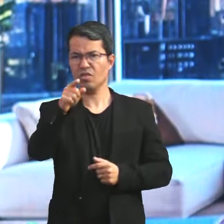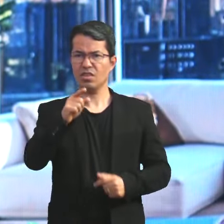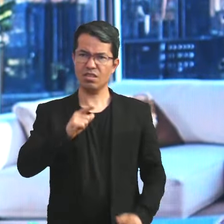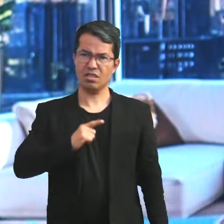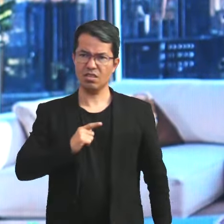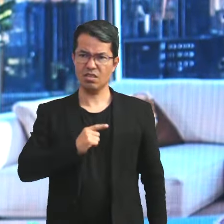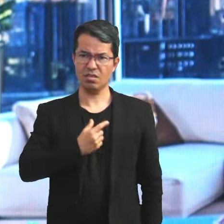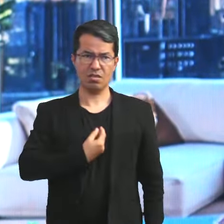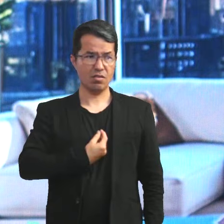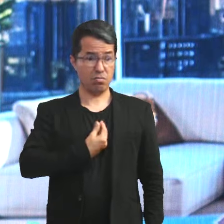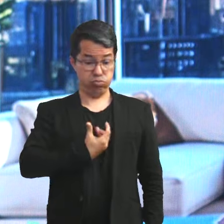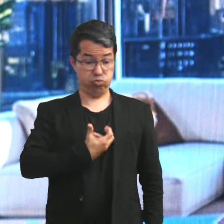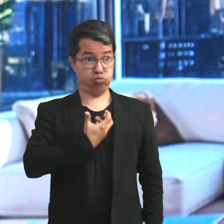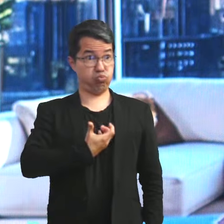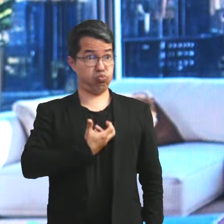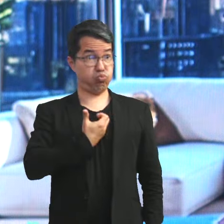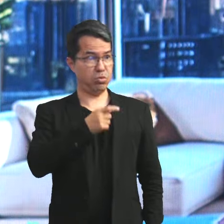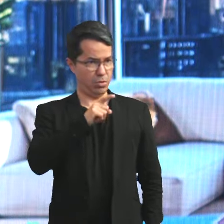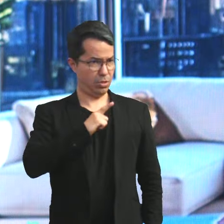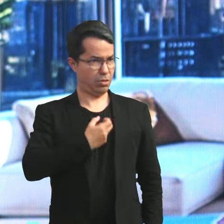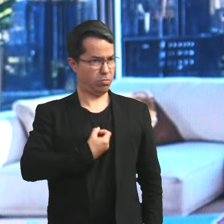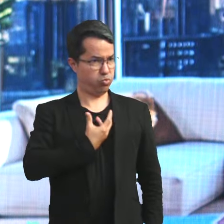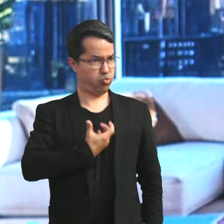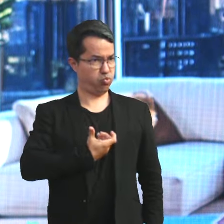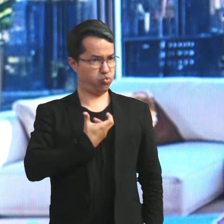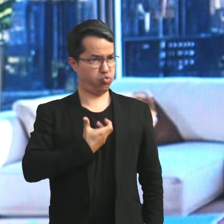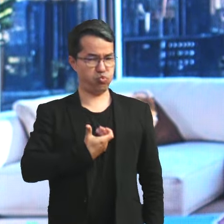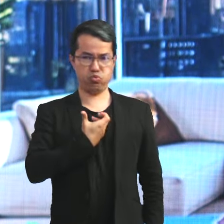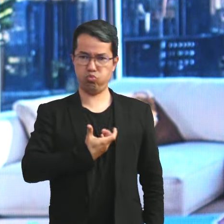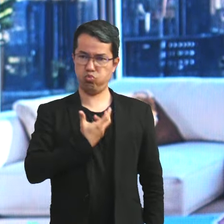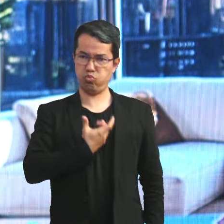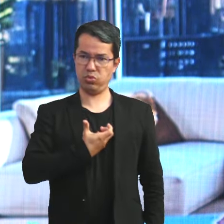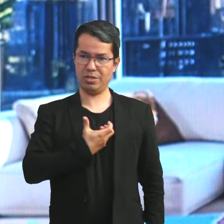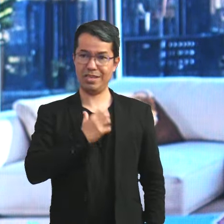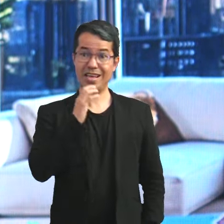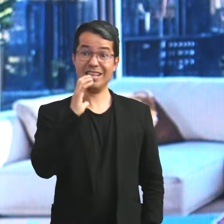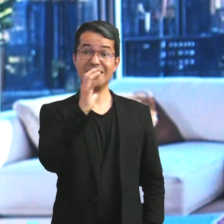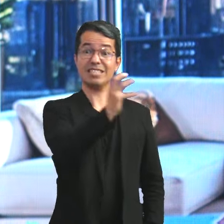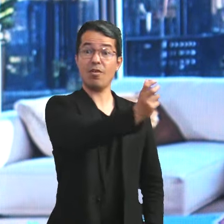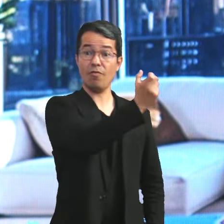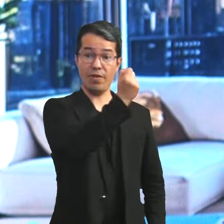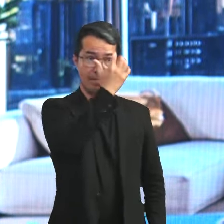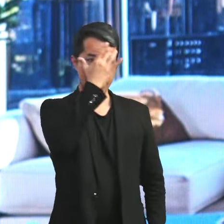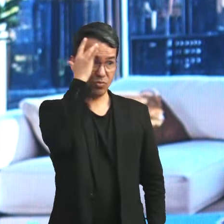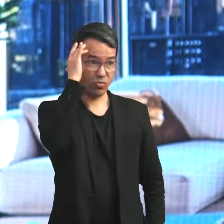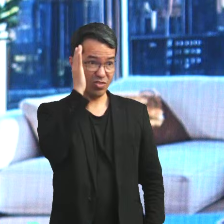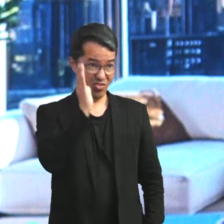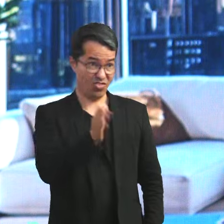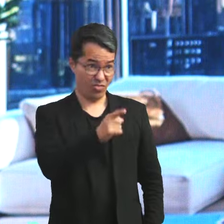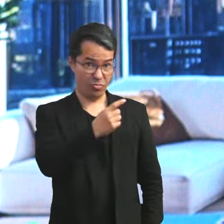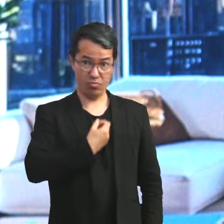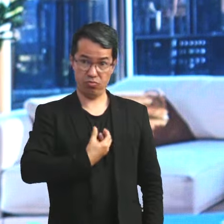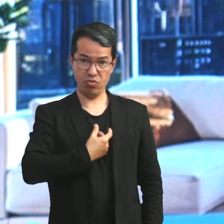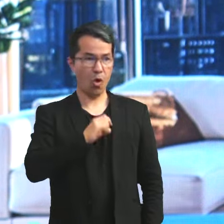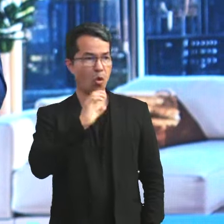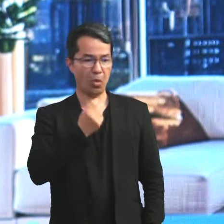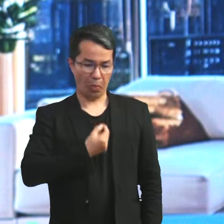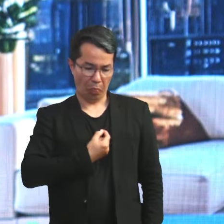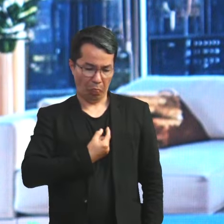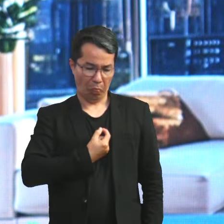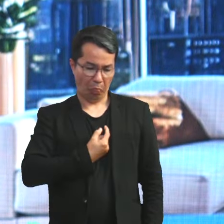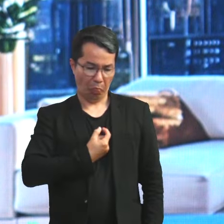de paixão por ganhar pessoas para Cristo quanto que